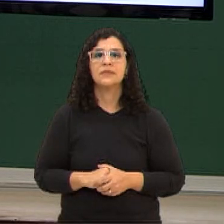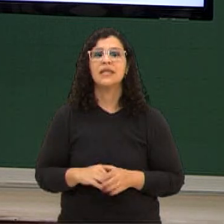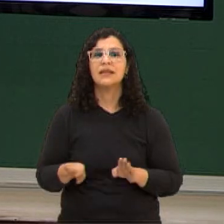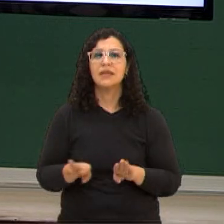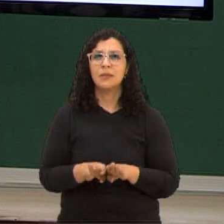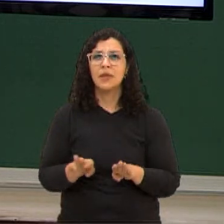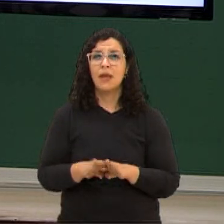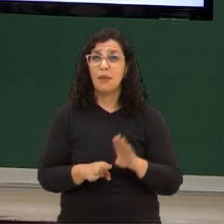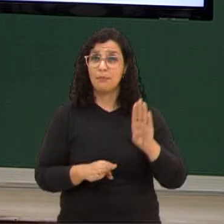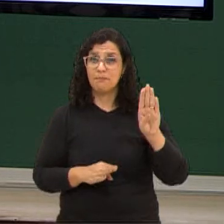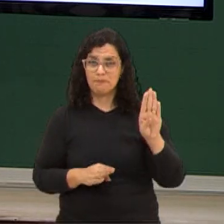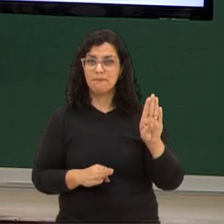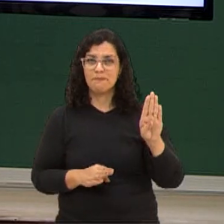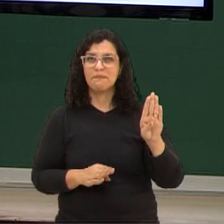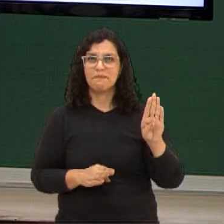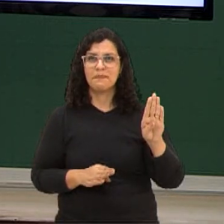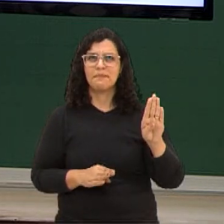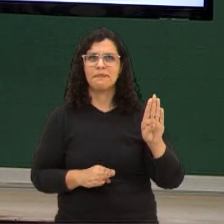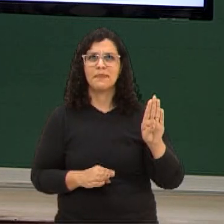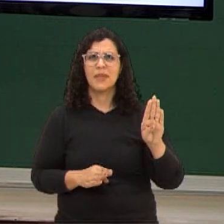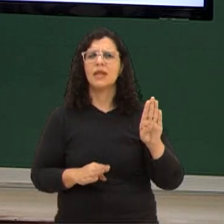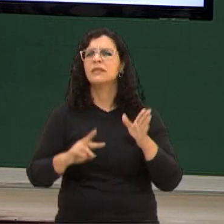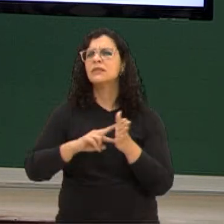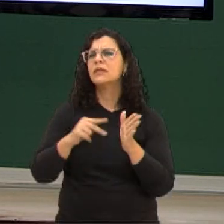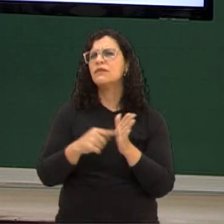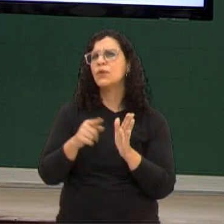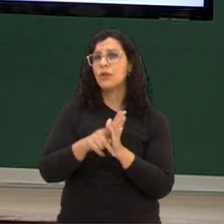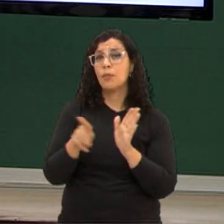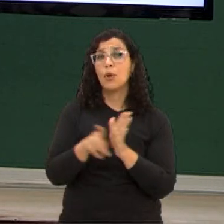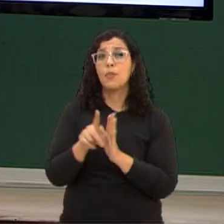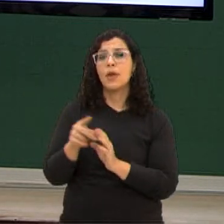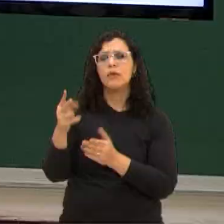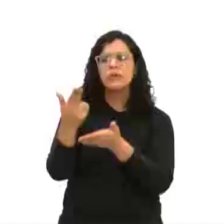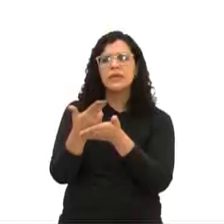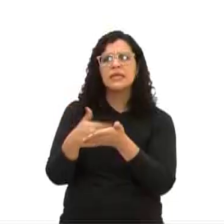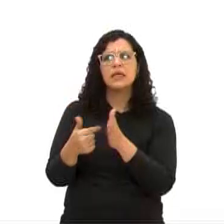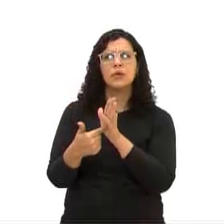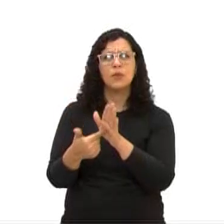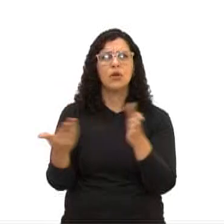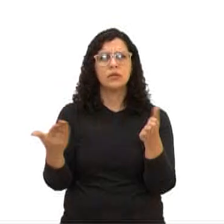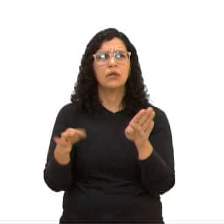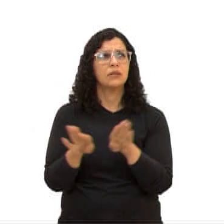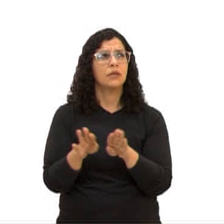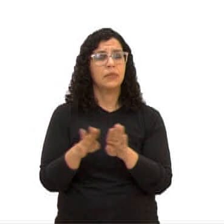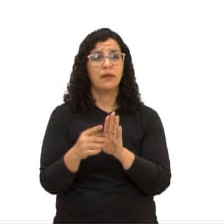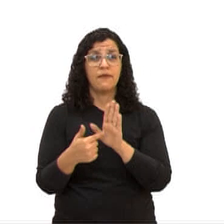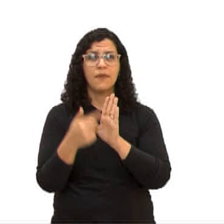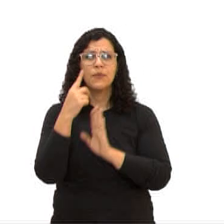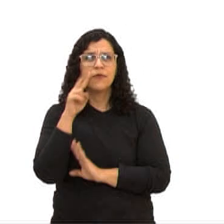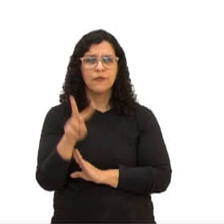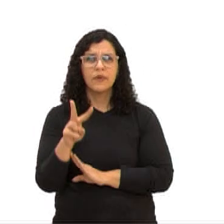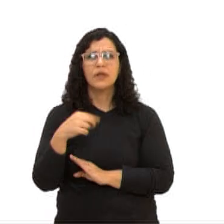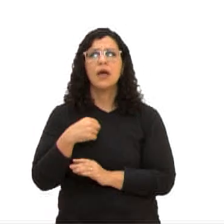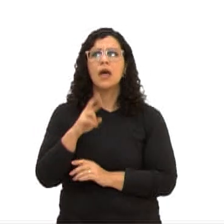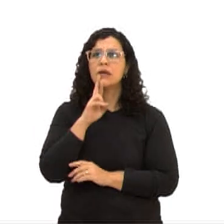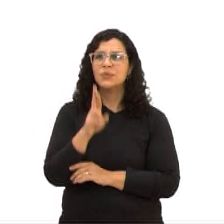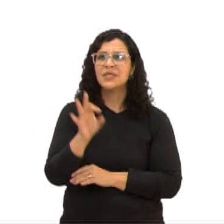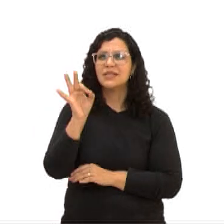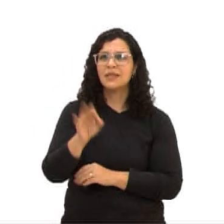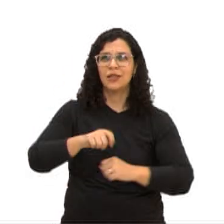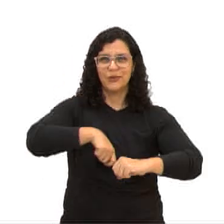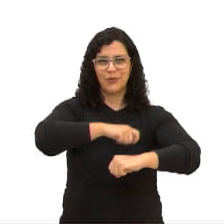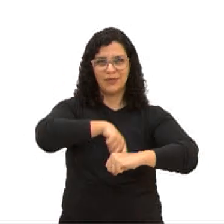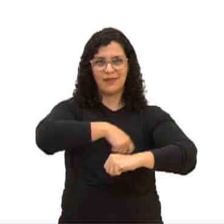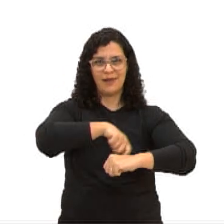marca a alternativa que corresponde à seguinte imagem. Então, observando aqui a imagem, o que está correspondendo